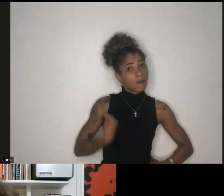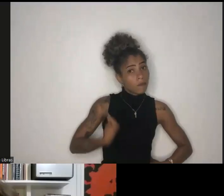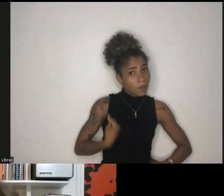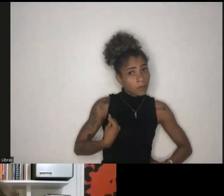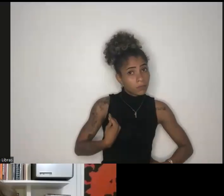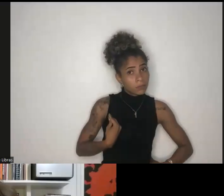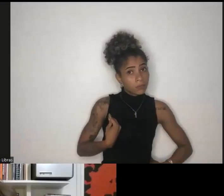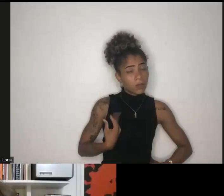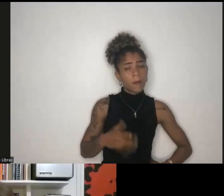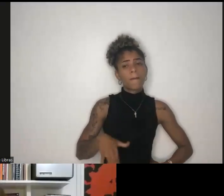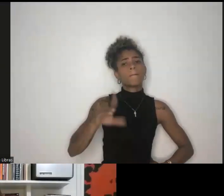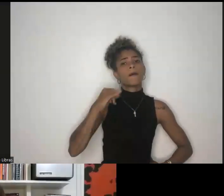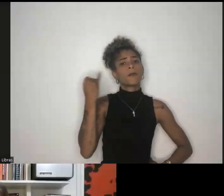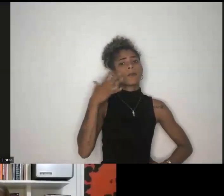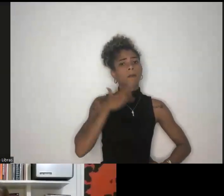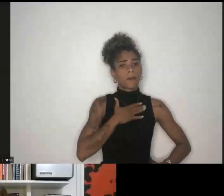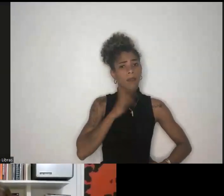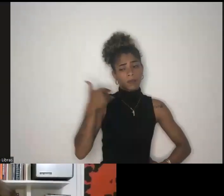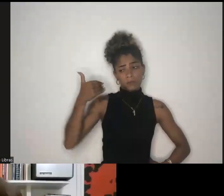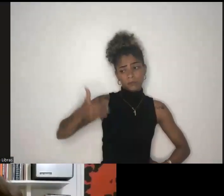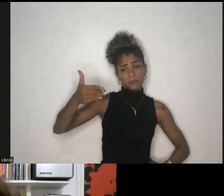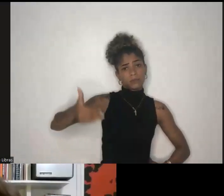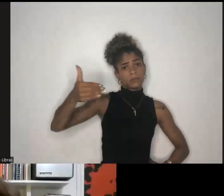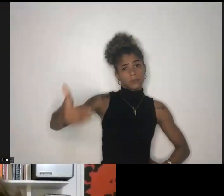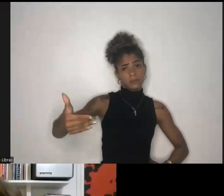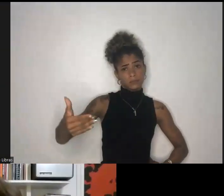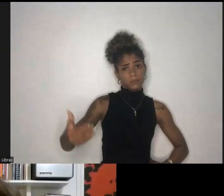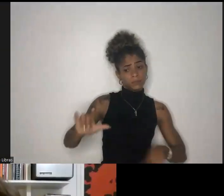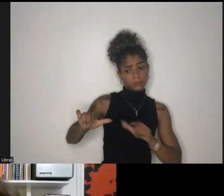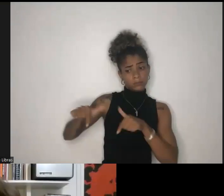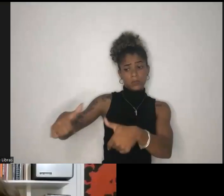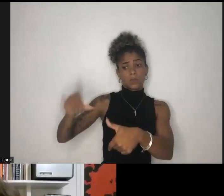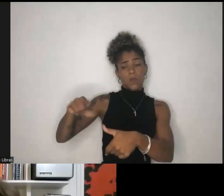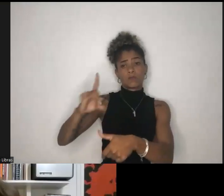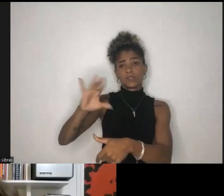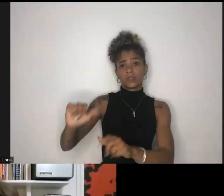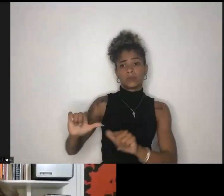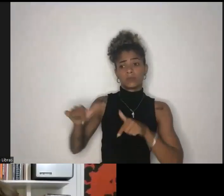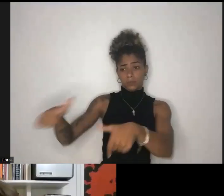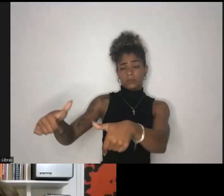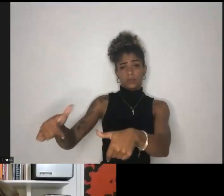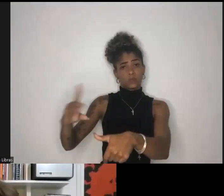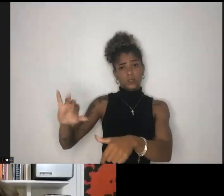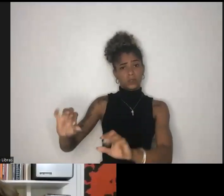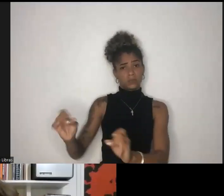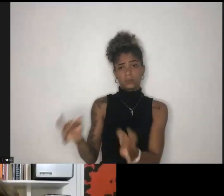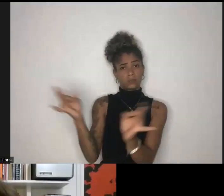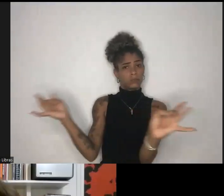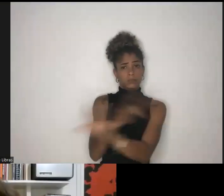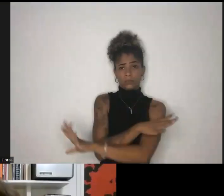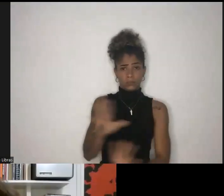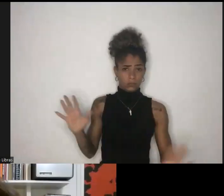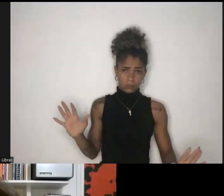o que que é mais importante para mim é o processo da execução não é o dia da entrega aí dia de entrega vai ser inevitável